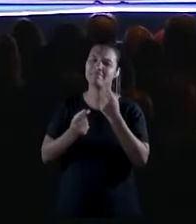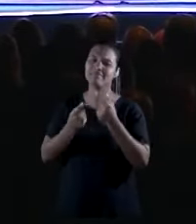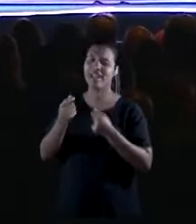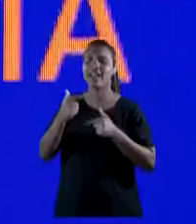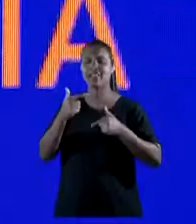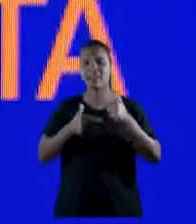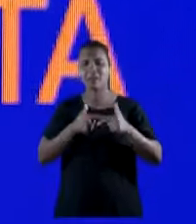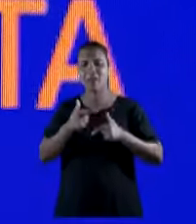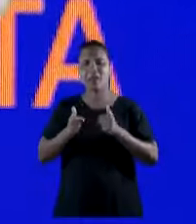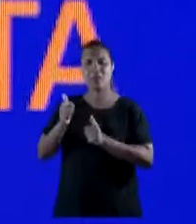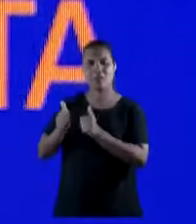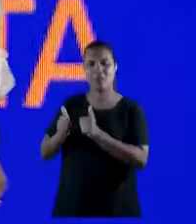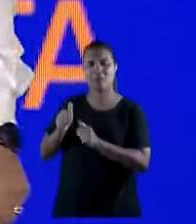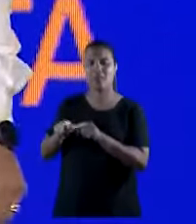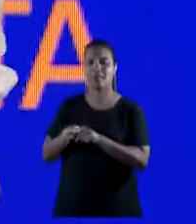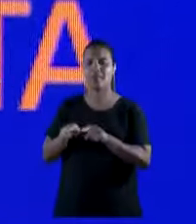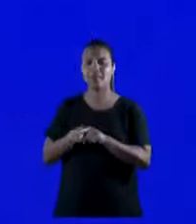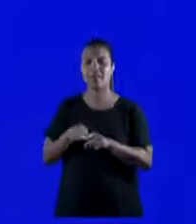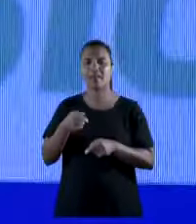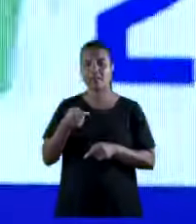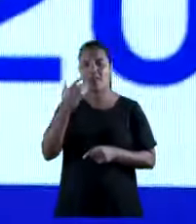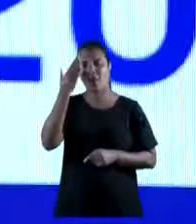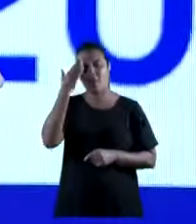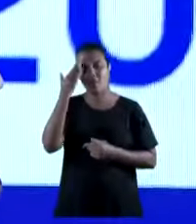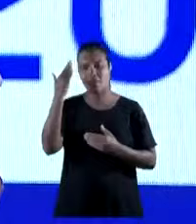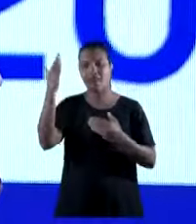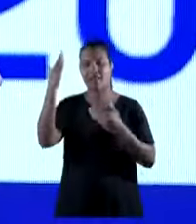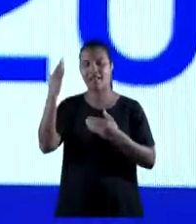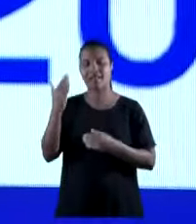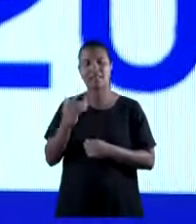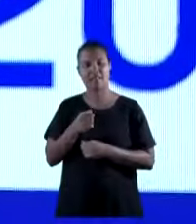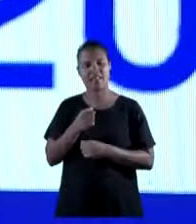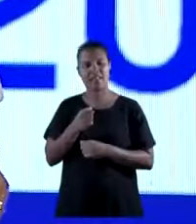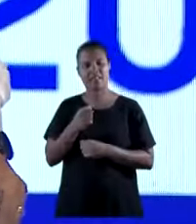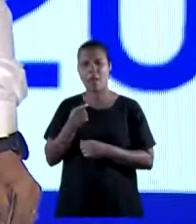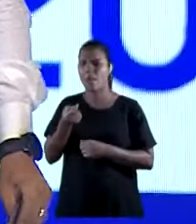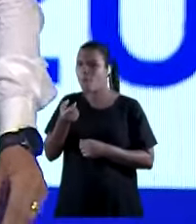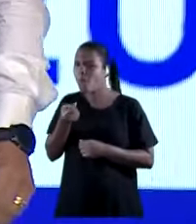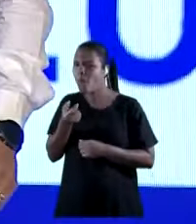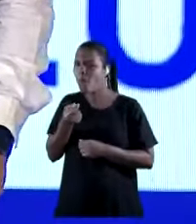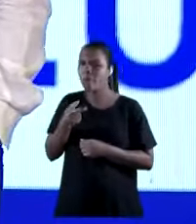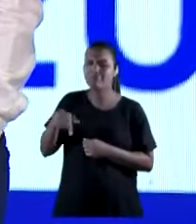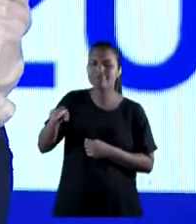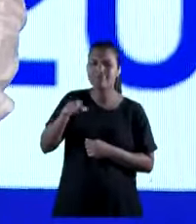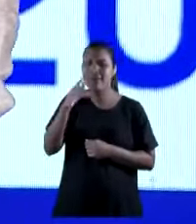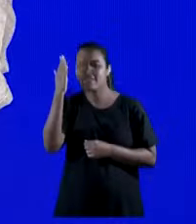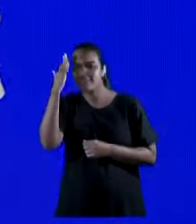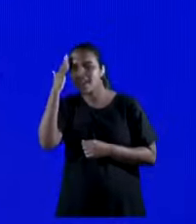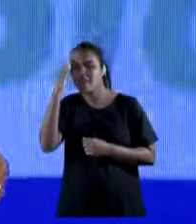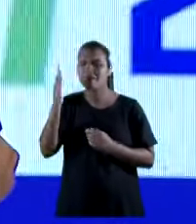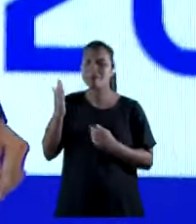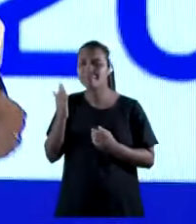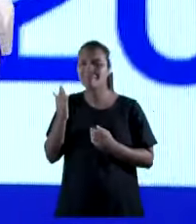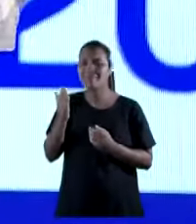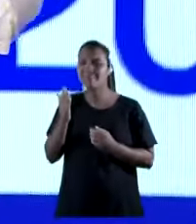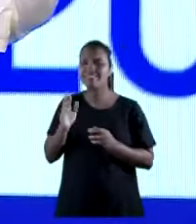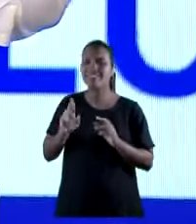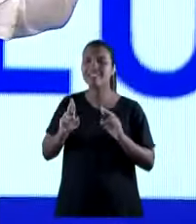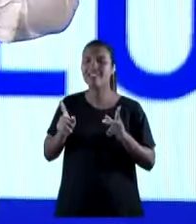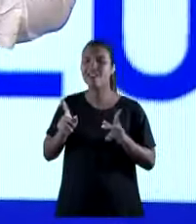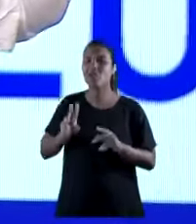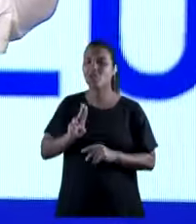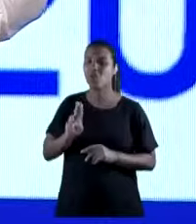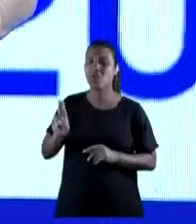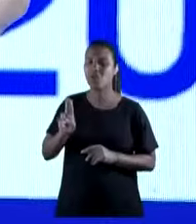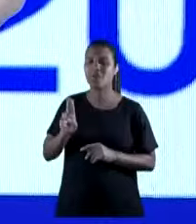junto também. Prazer estar aqui novamente. Mas poucos sabiam que o seu nome é Eduardo Luiz. Eduardo Luiz Abonis de Souza. Maravilha. Mais conhecido como Edu